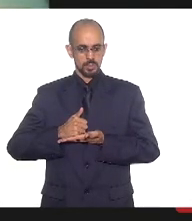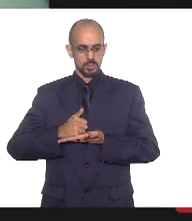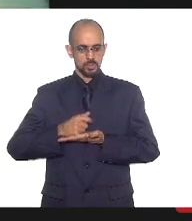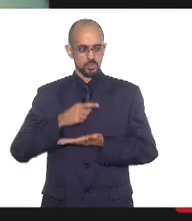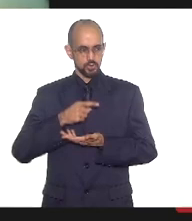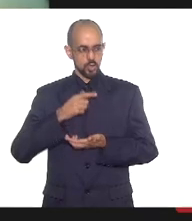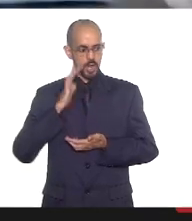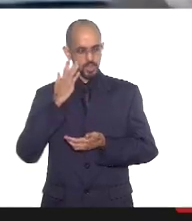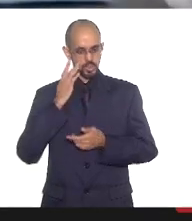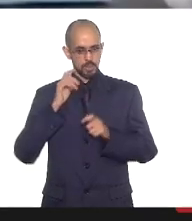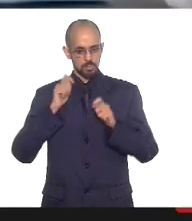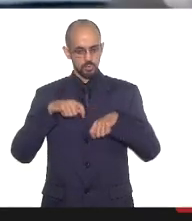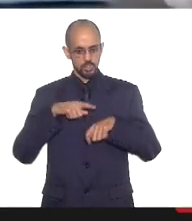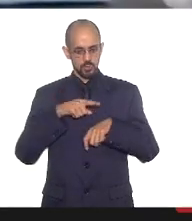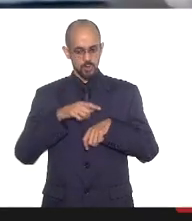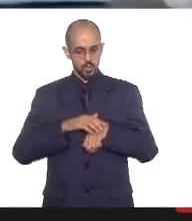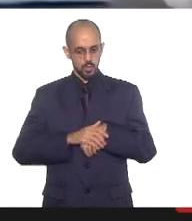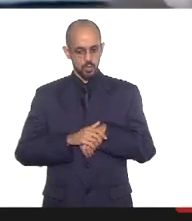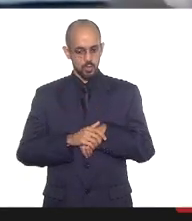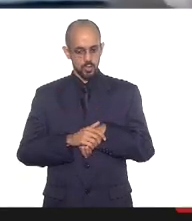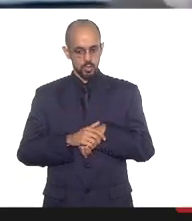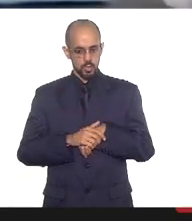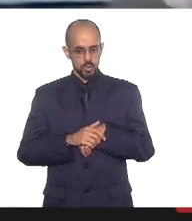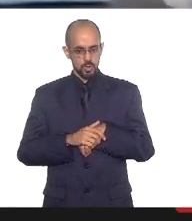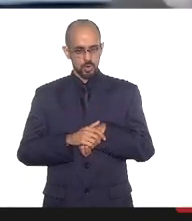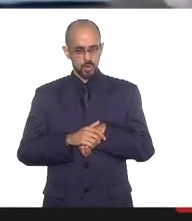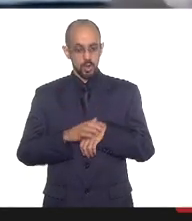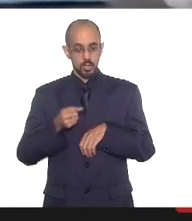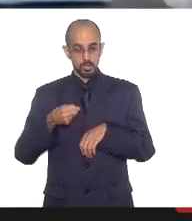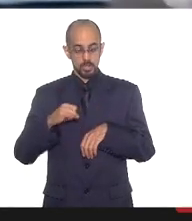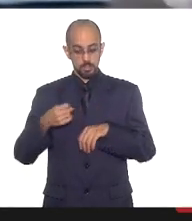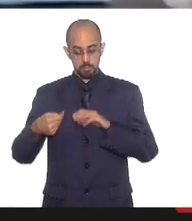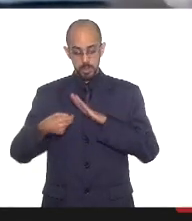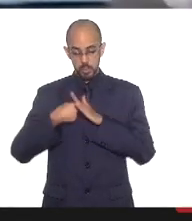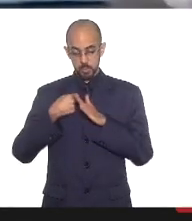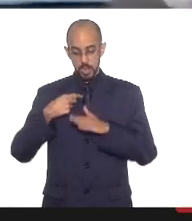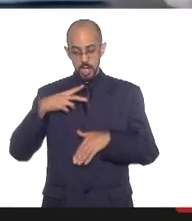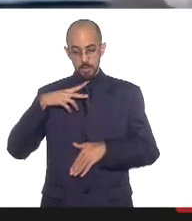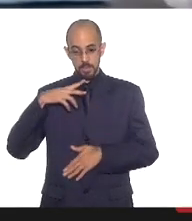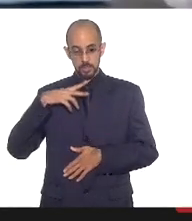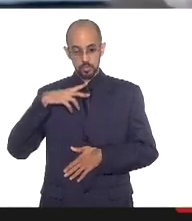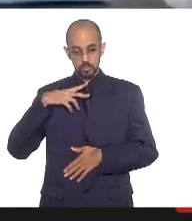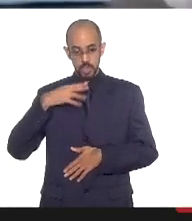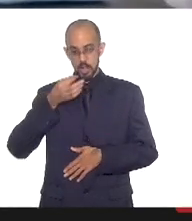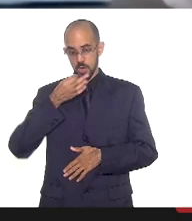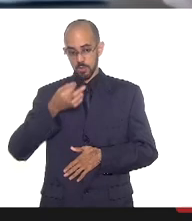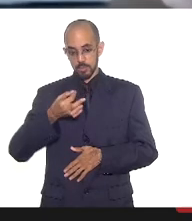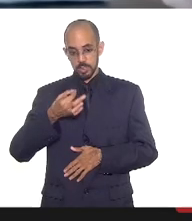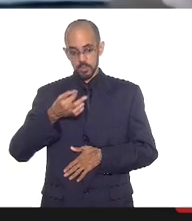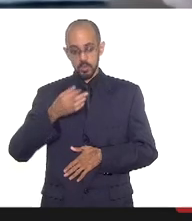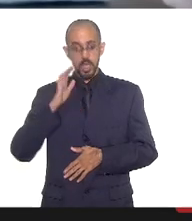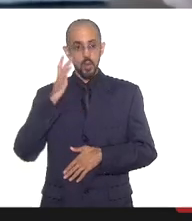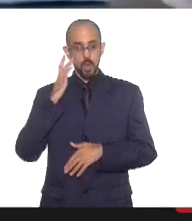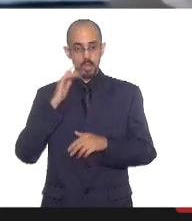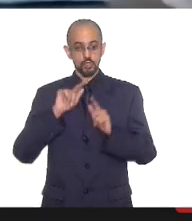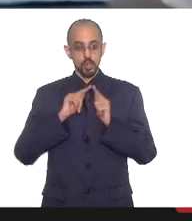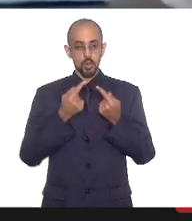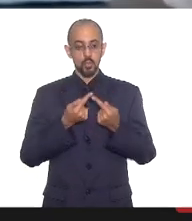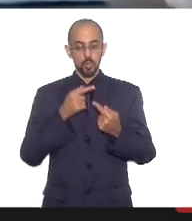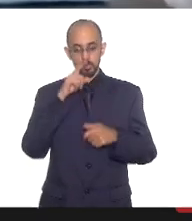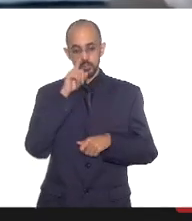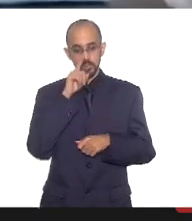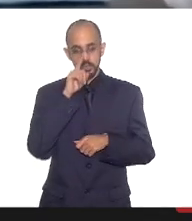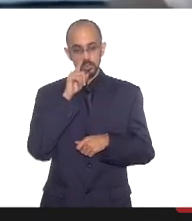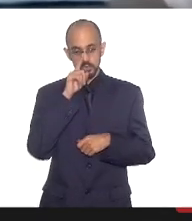apaga eu acho não se preocupa minha opinião pessoal eu acho quando os grupos de alto risco tá